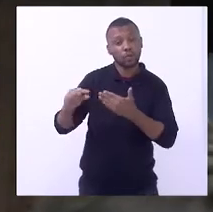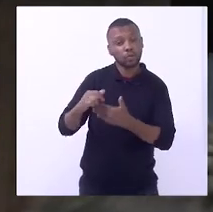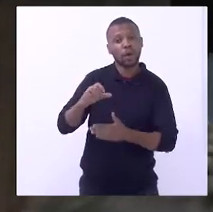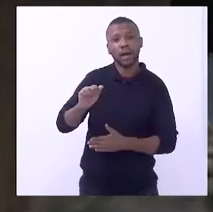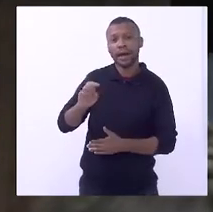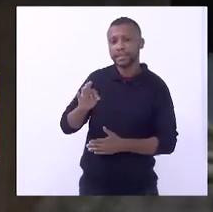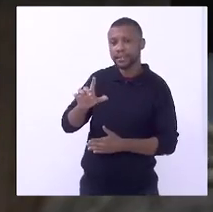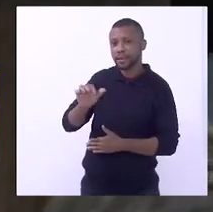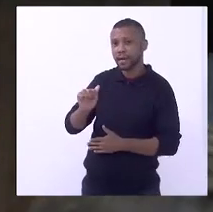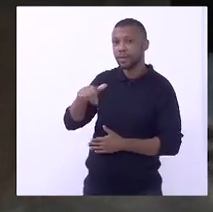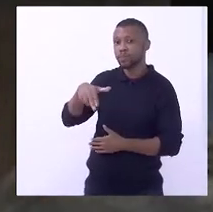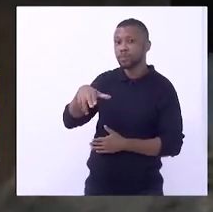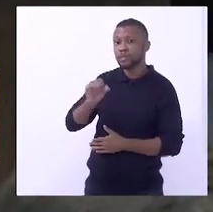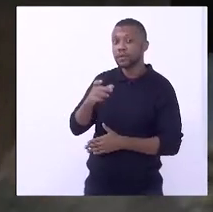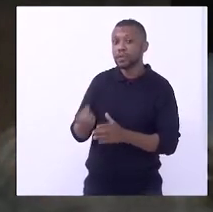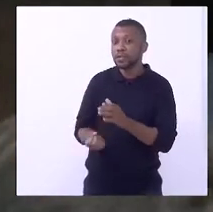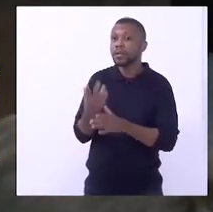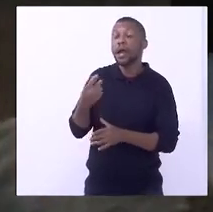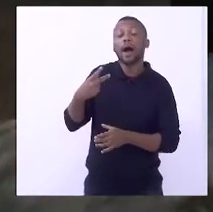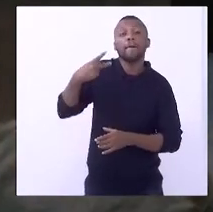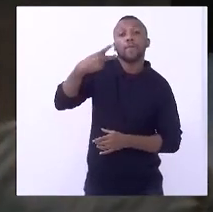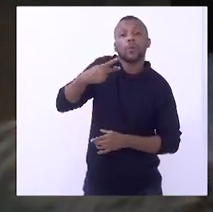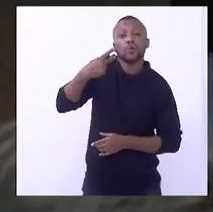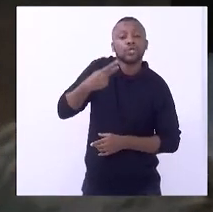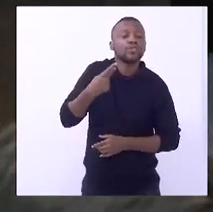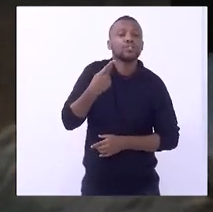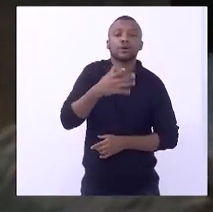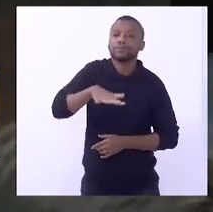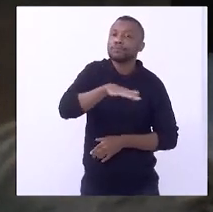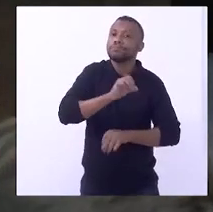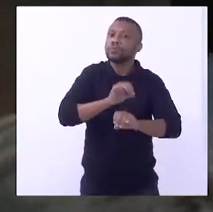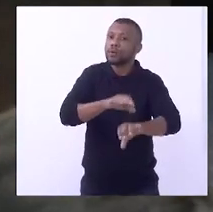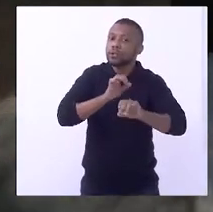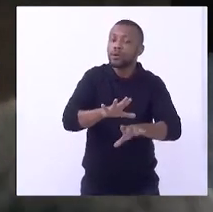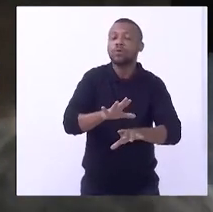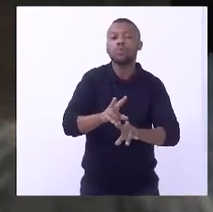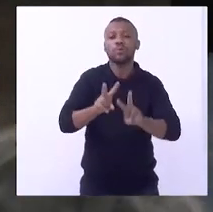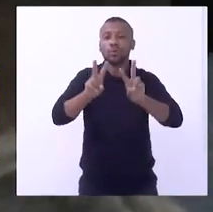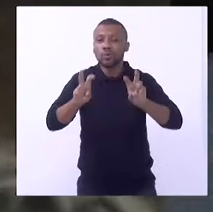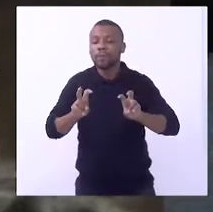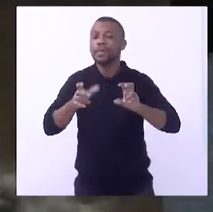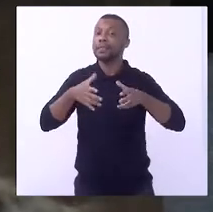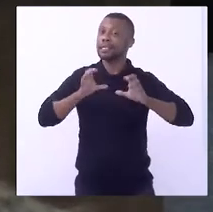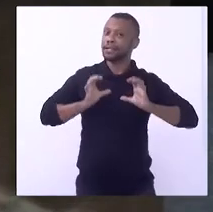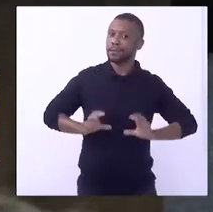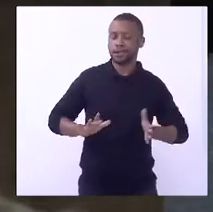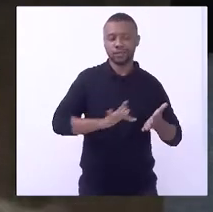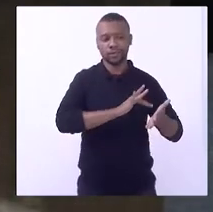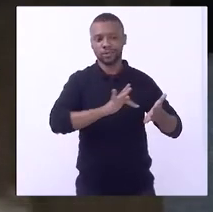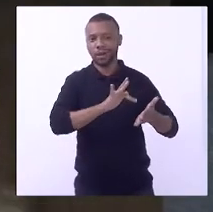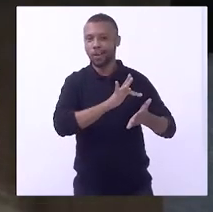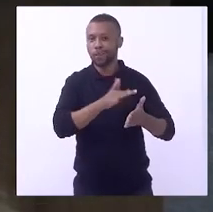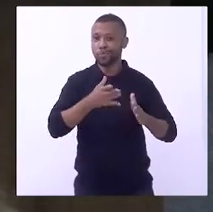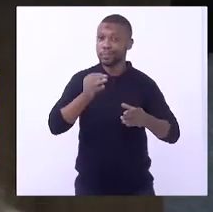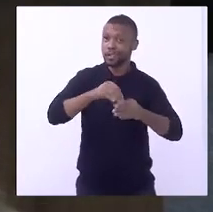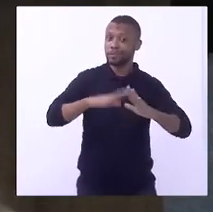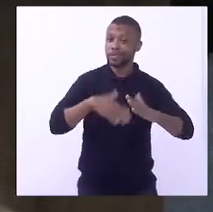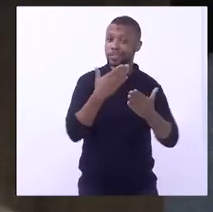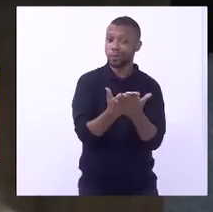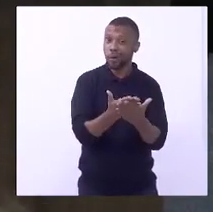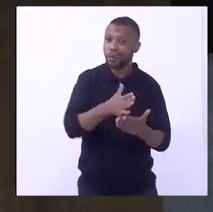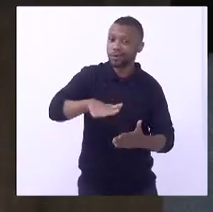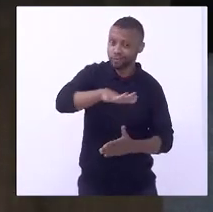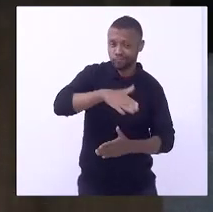institui a política de educação digital, cidadania digital nas escolas de ensino público no âmbito do Estado do Rio de Janeiro e da outras